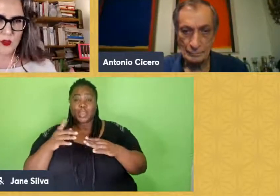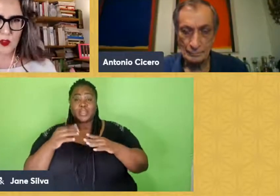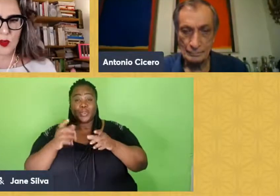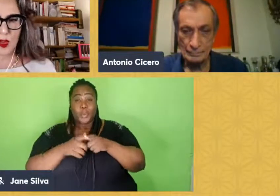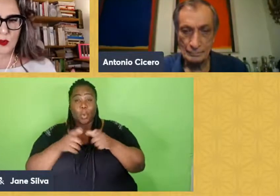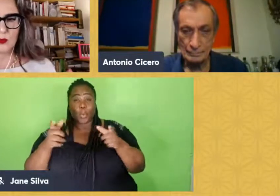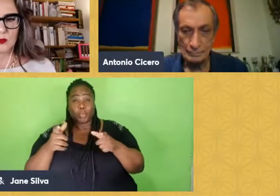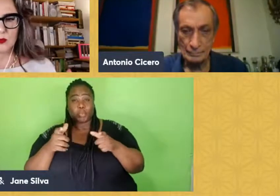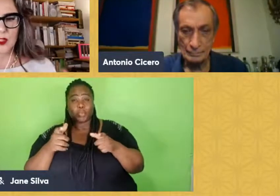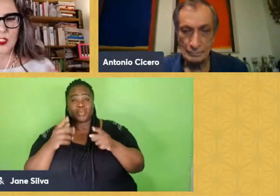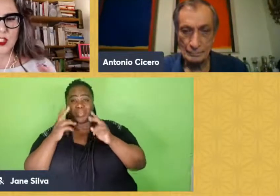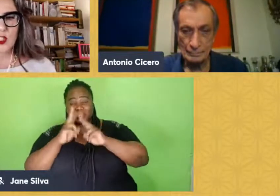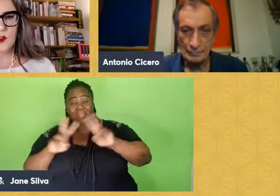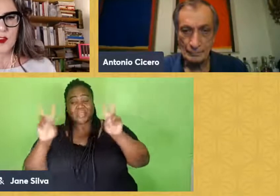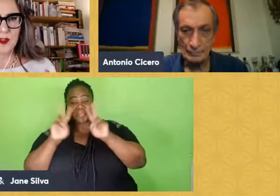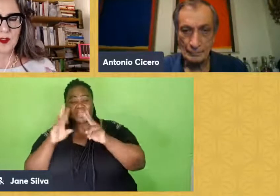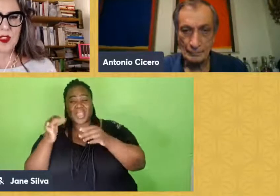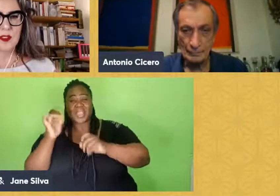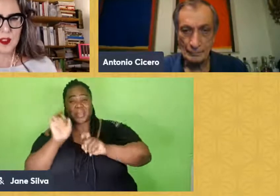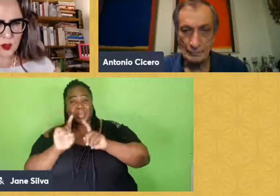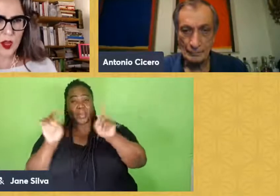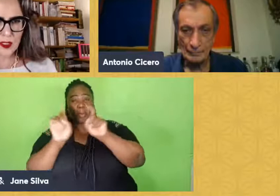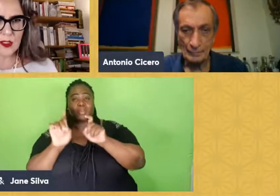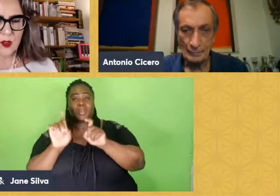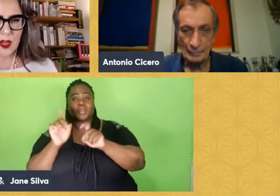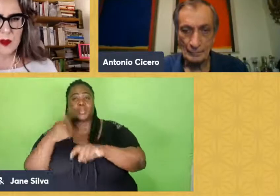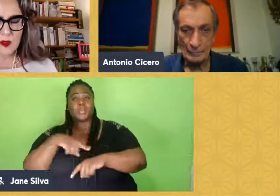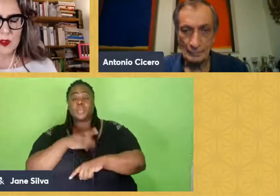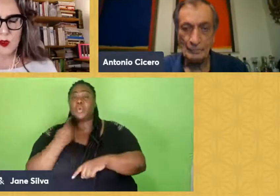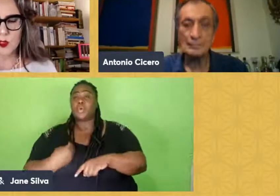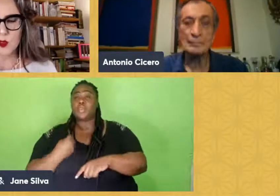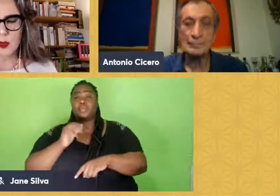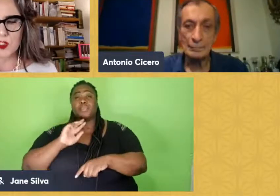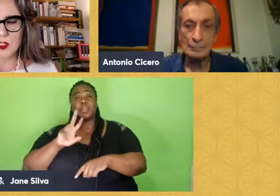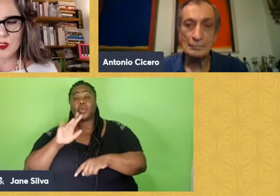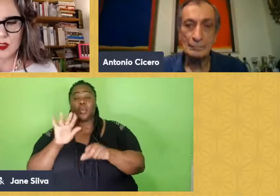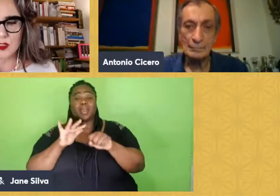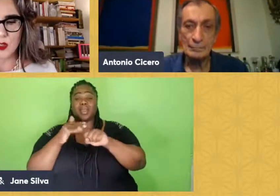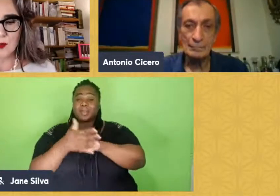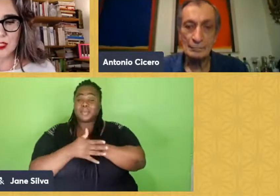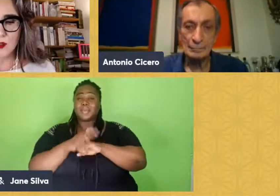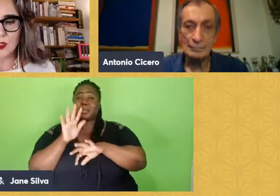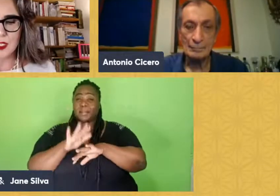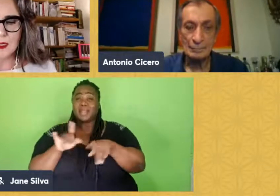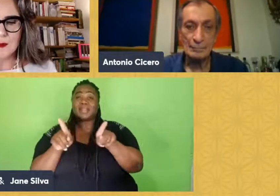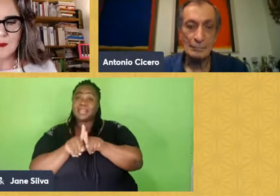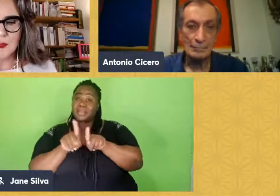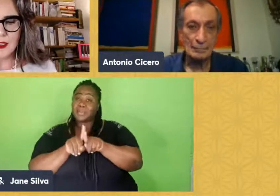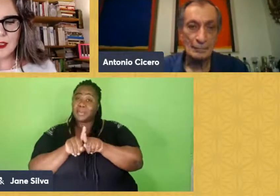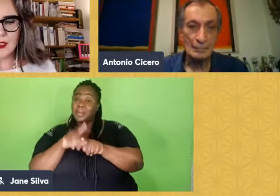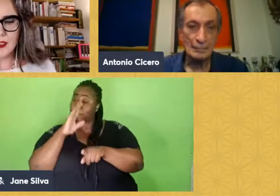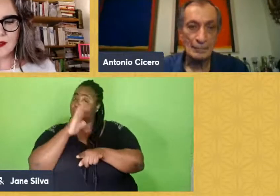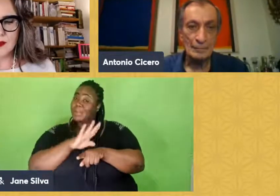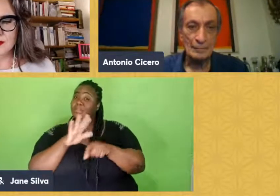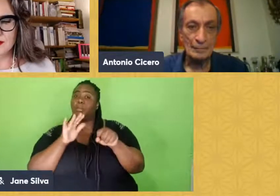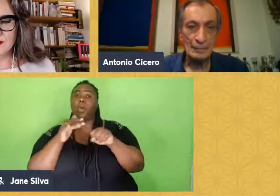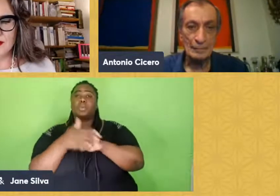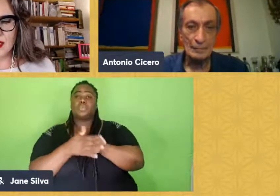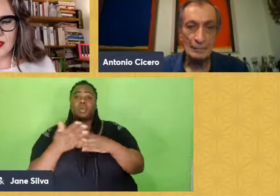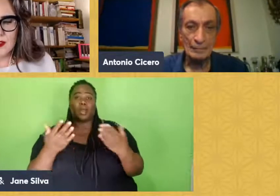conteúdo audiovisual que a gente vive, não só nesse isolamento, mas sobretudo a partir desse isolamento,